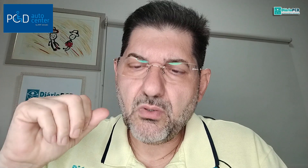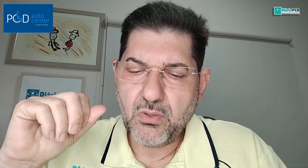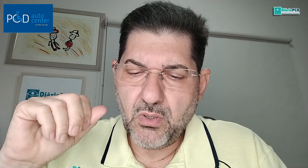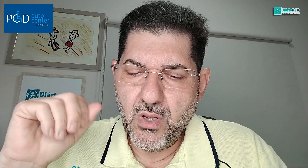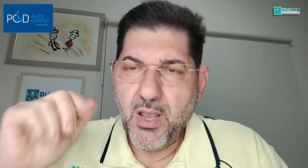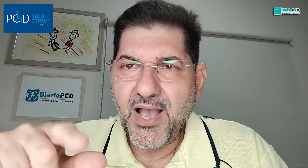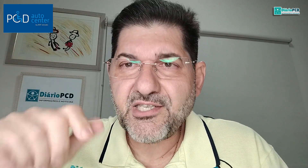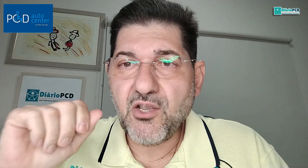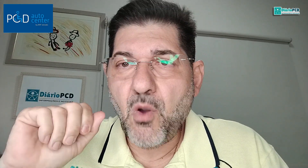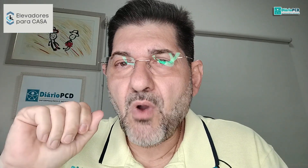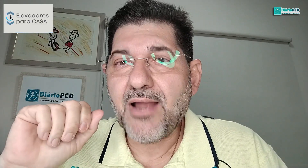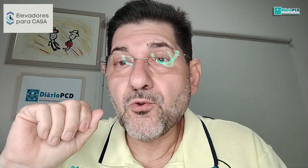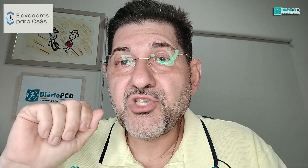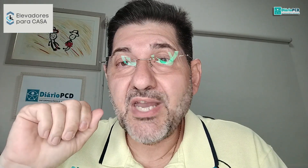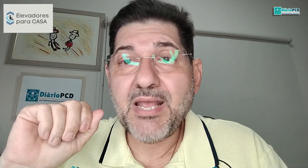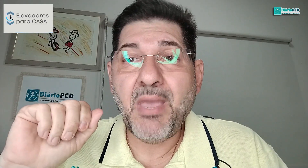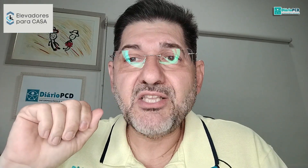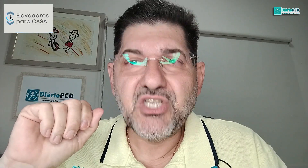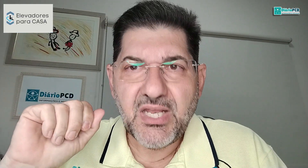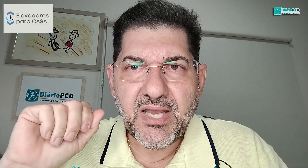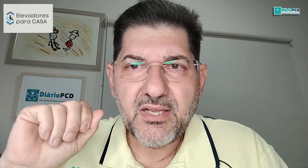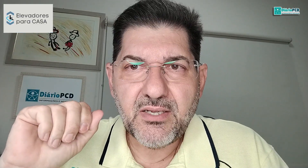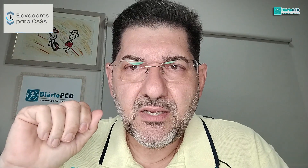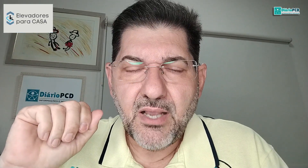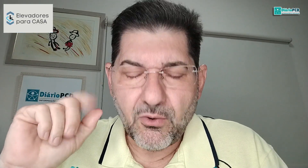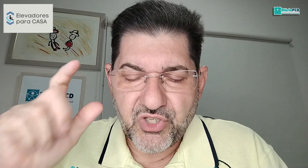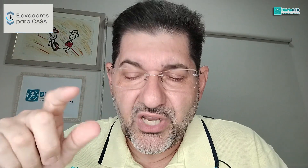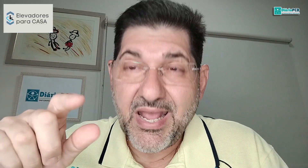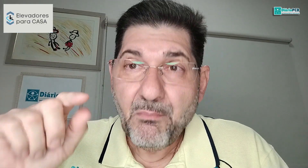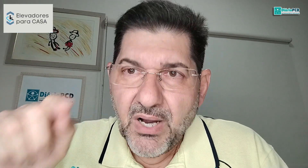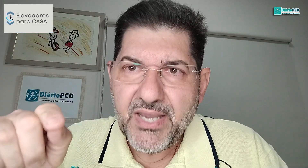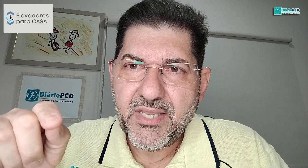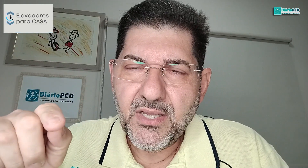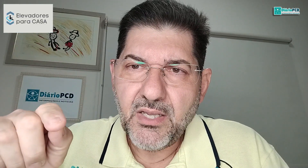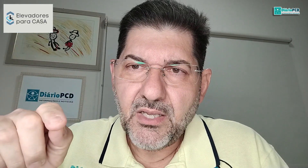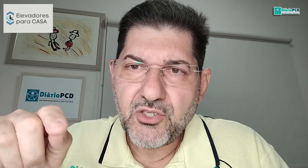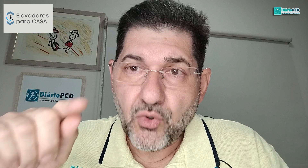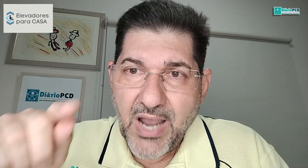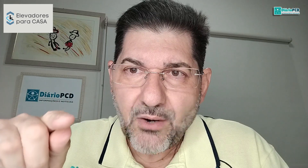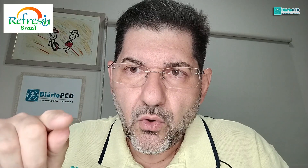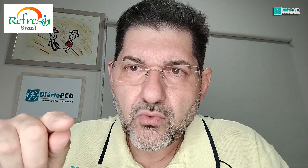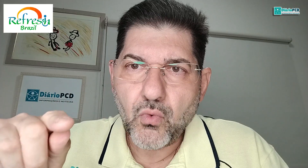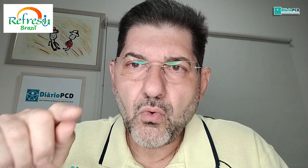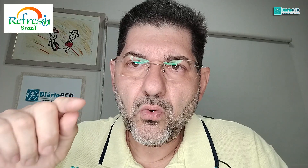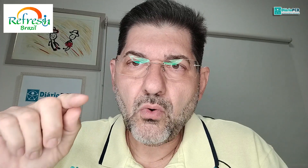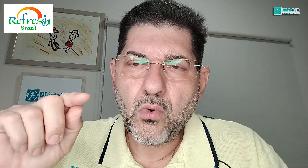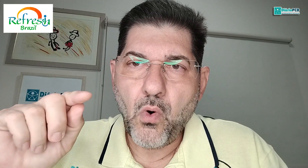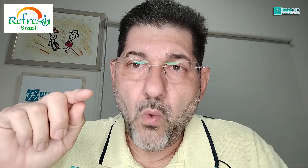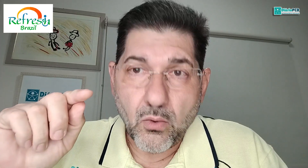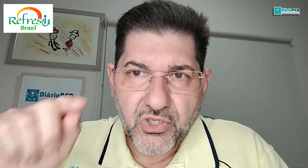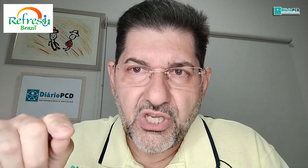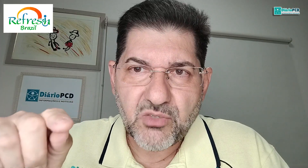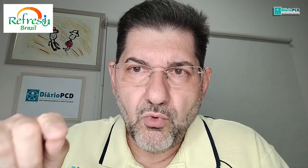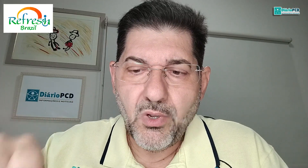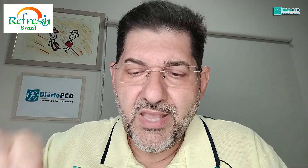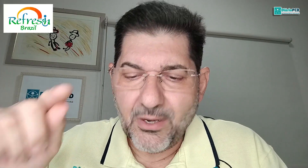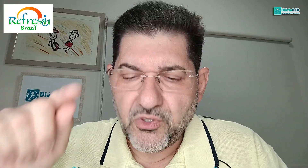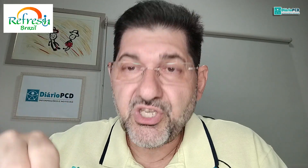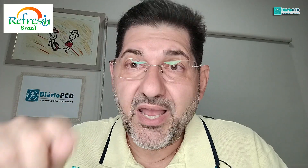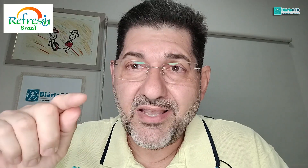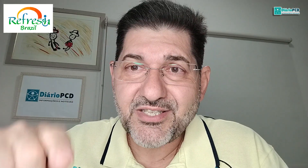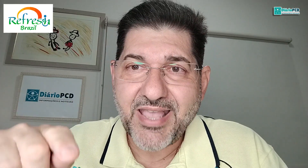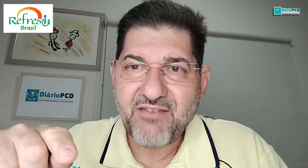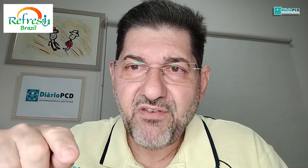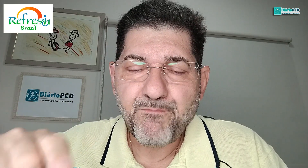nisso. Assim como a Luciana Mendina. Luciana é mãe de um garoto com autismo e